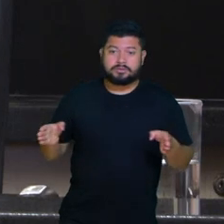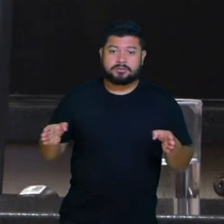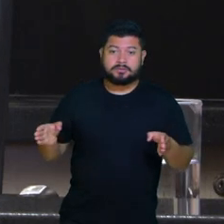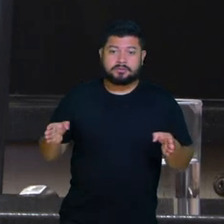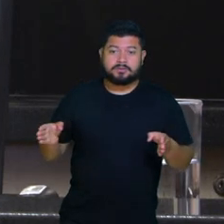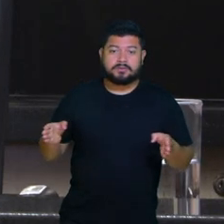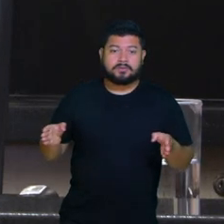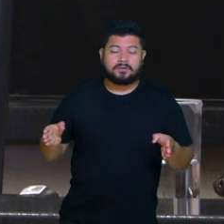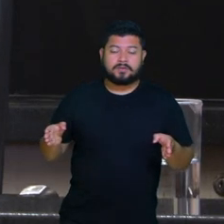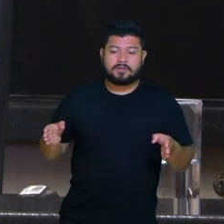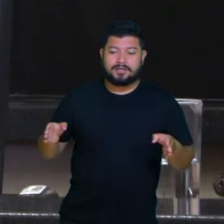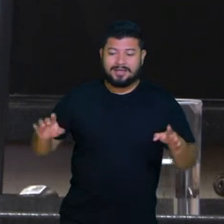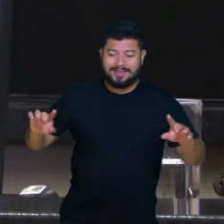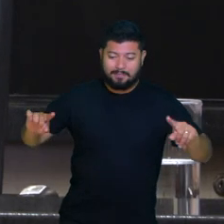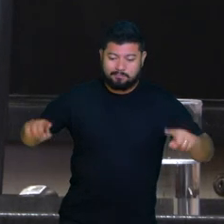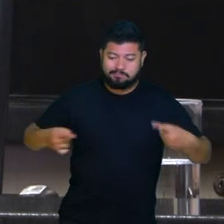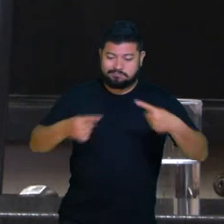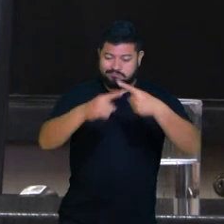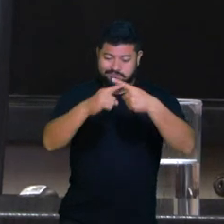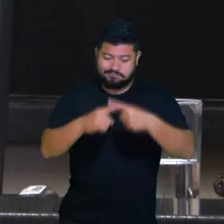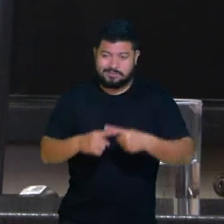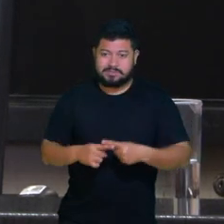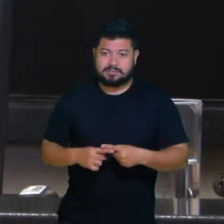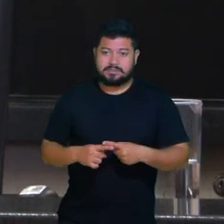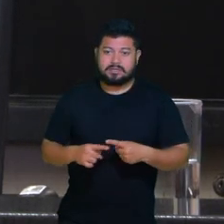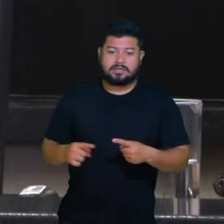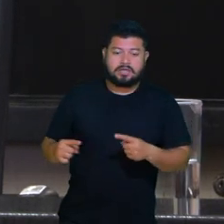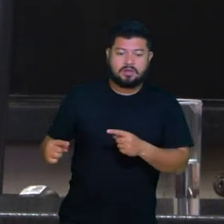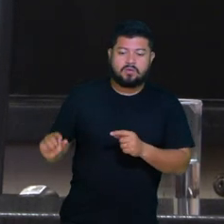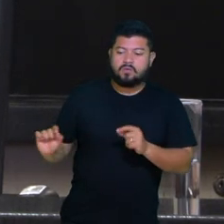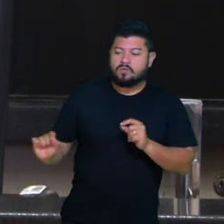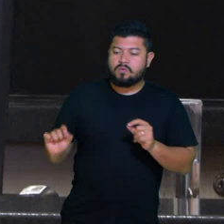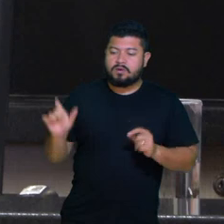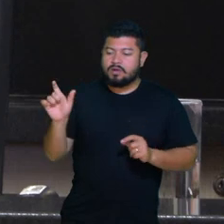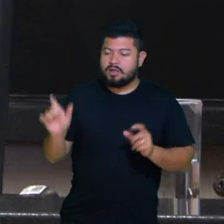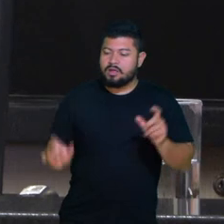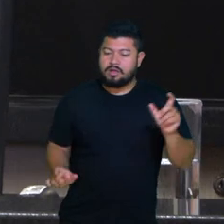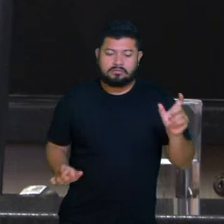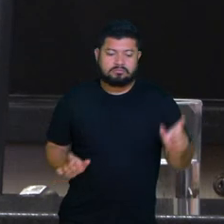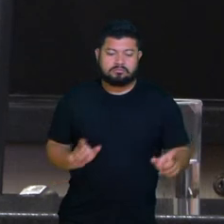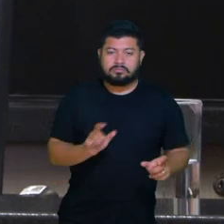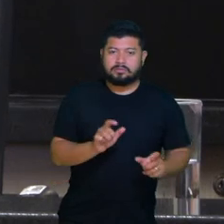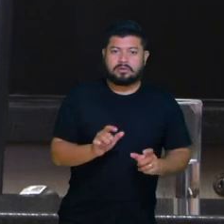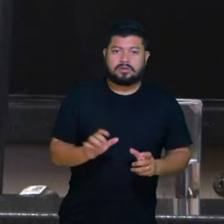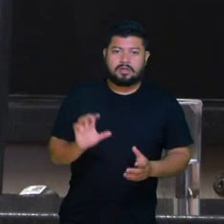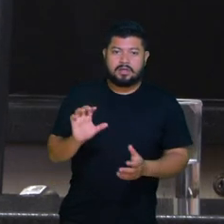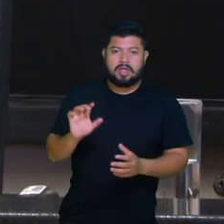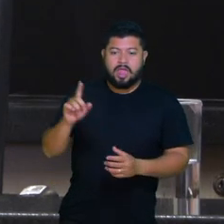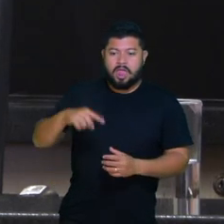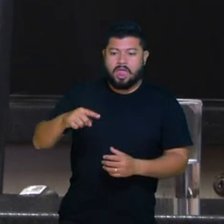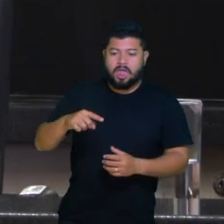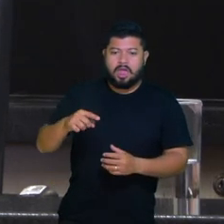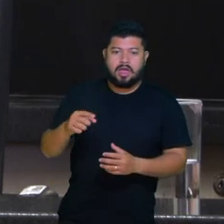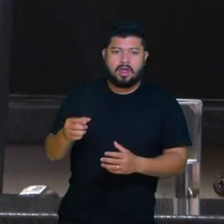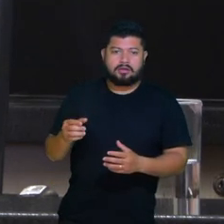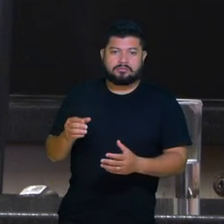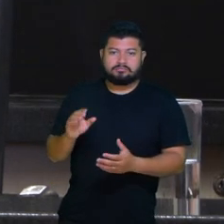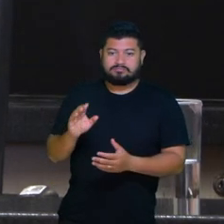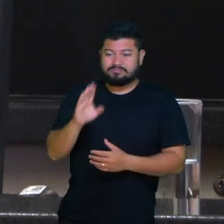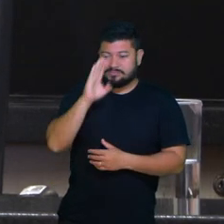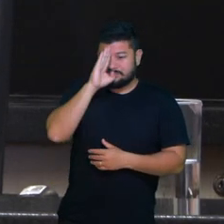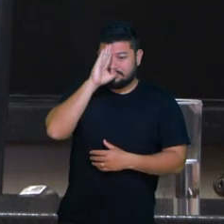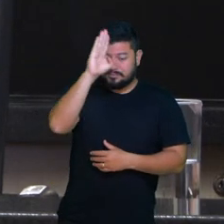disputa né da identidade docente está no centro do debate político e das